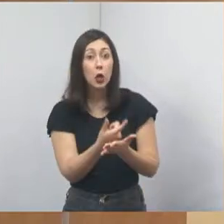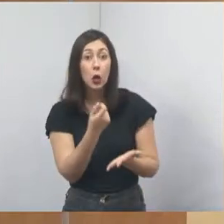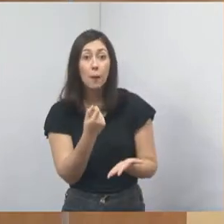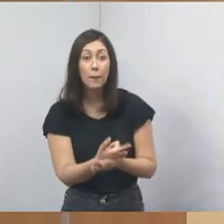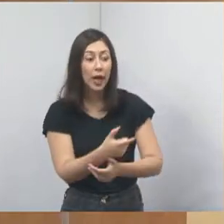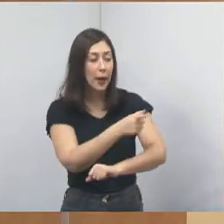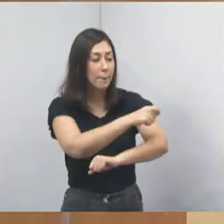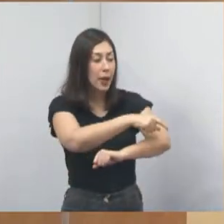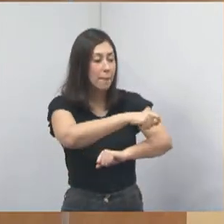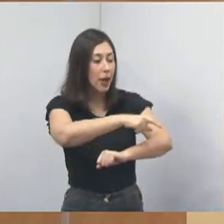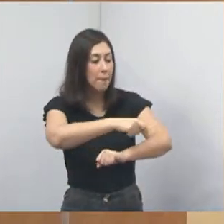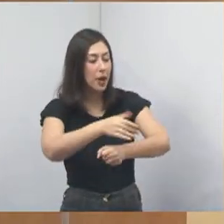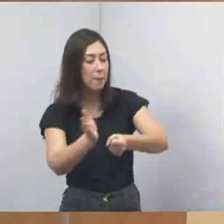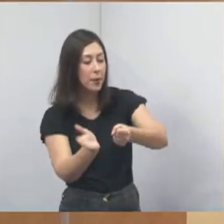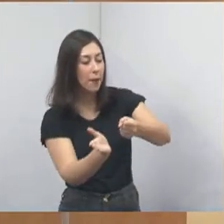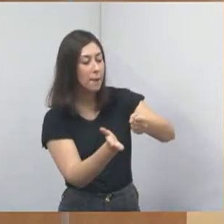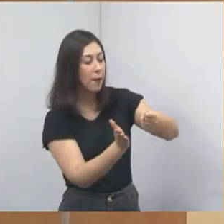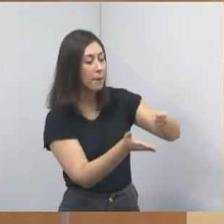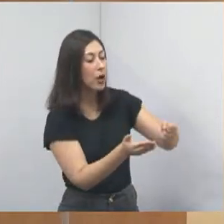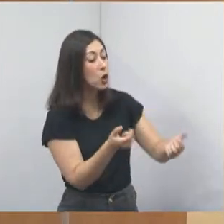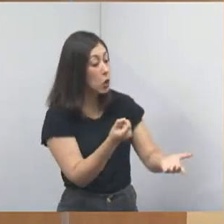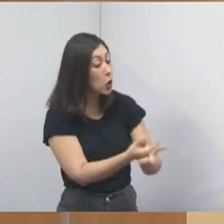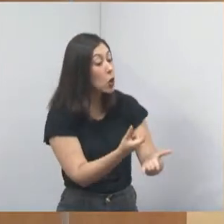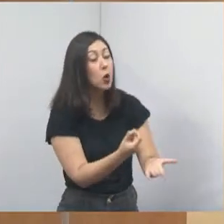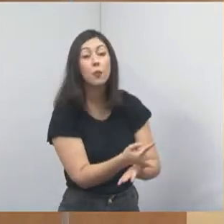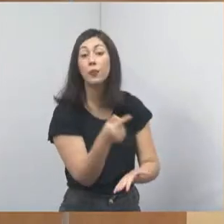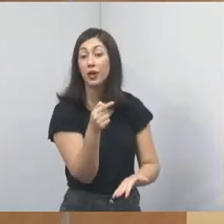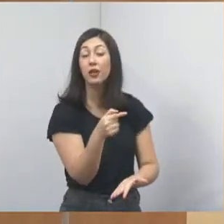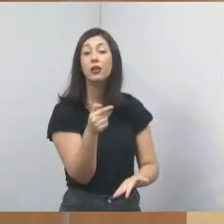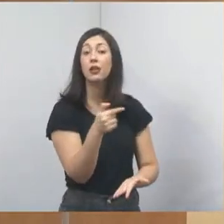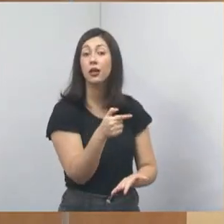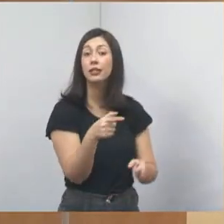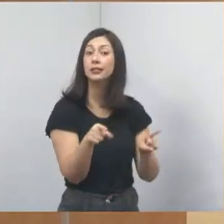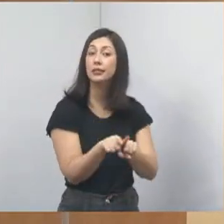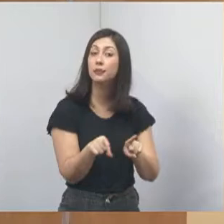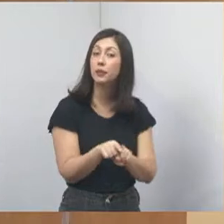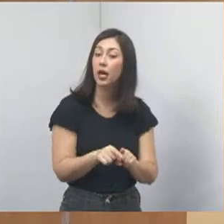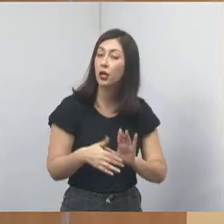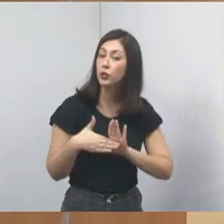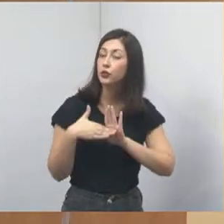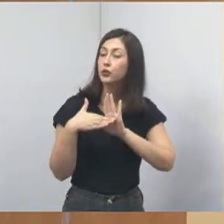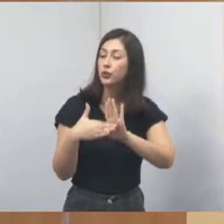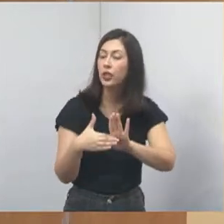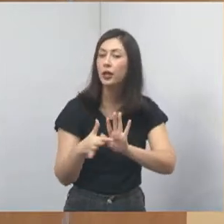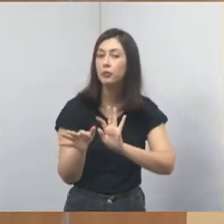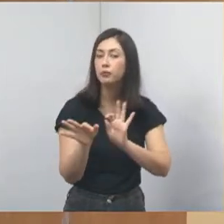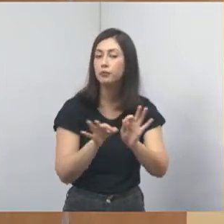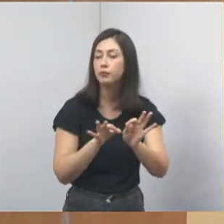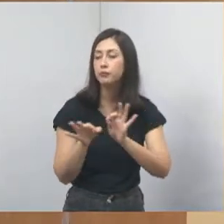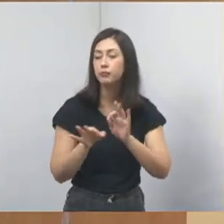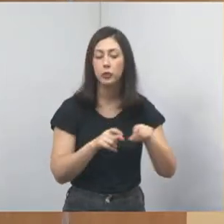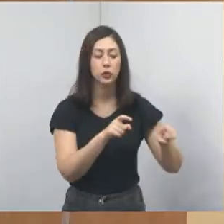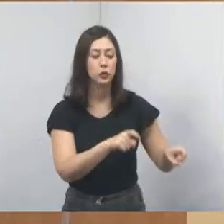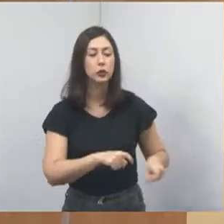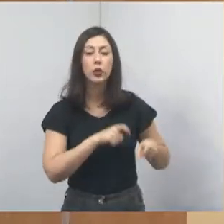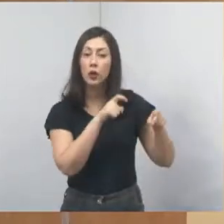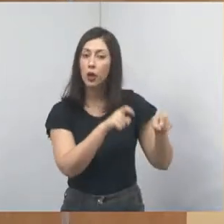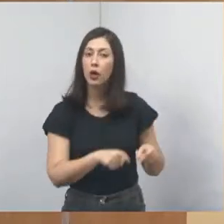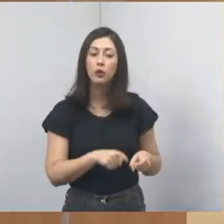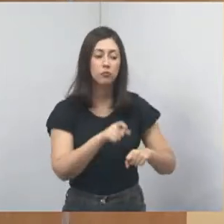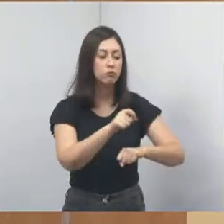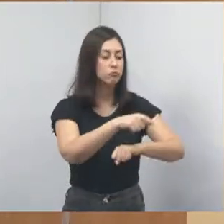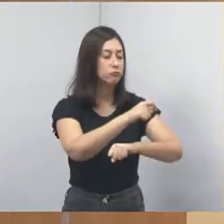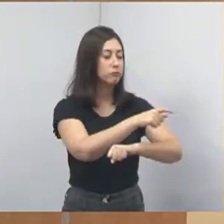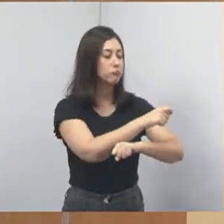para a merenda escolar. Promover o abastecimento popular. A comida produzida no campo precisa chegar às